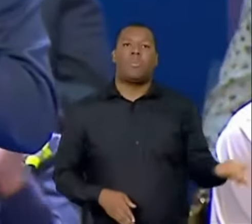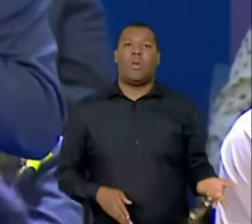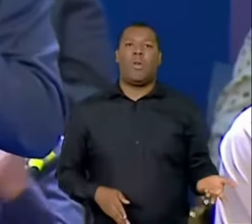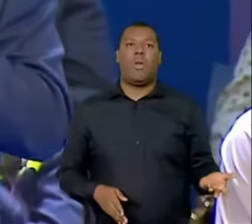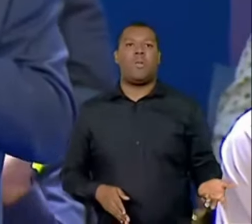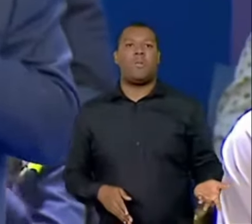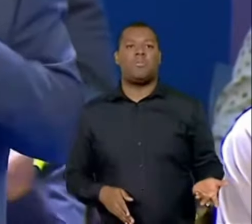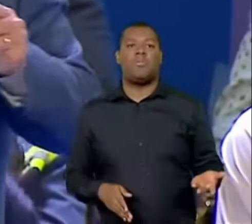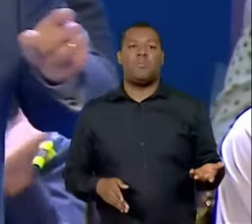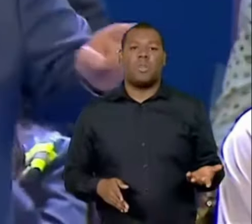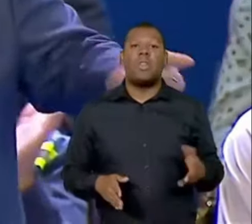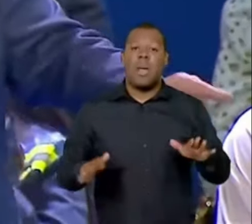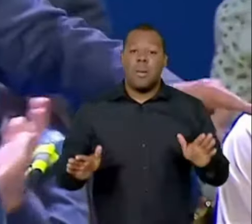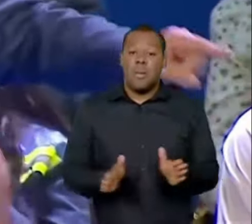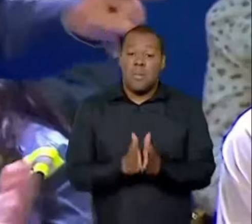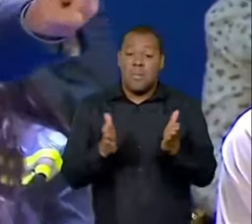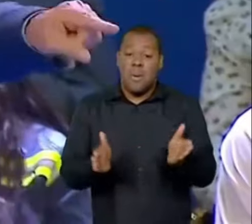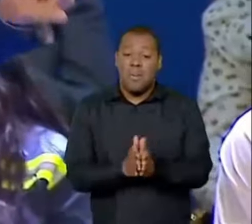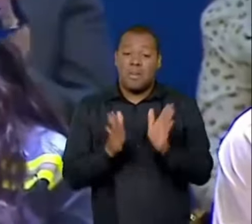Brasília,